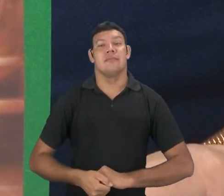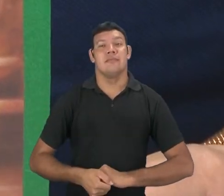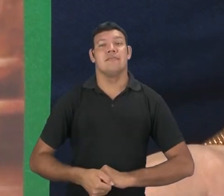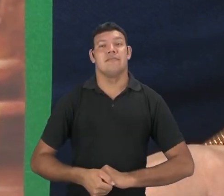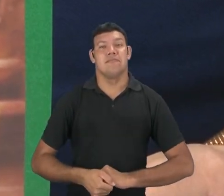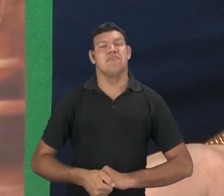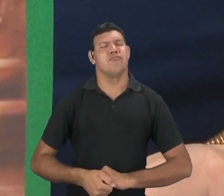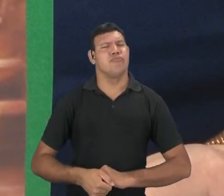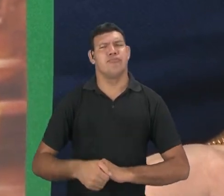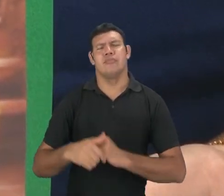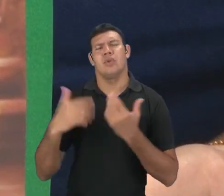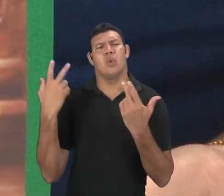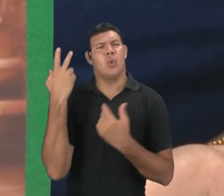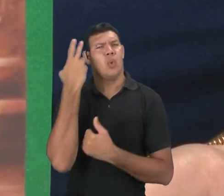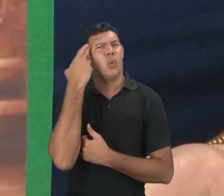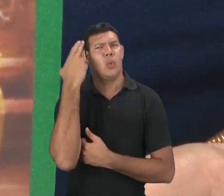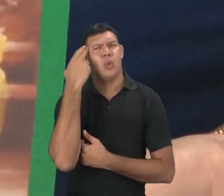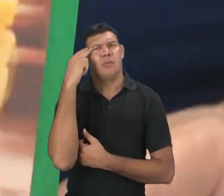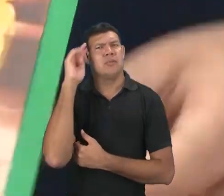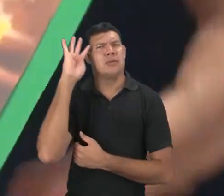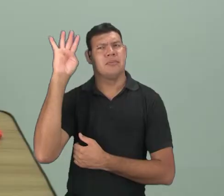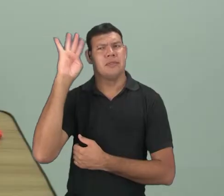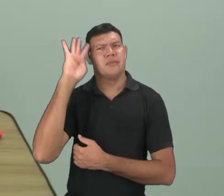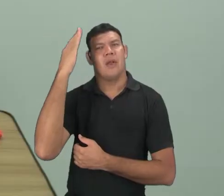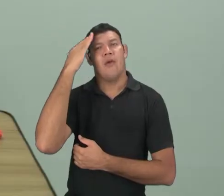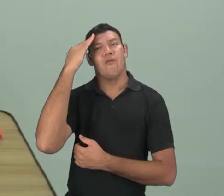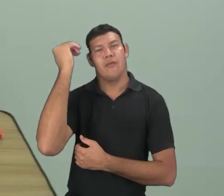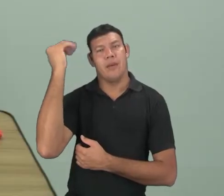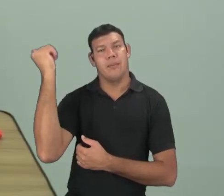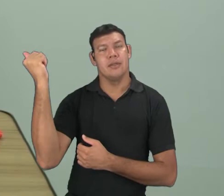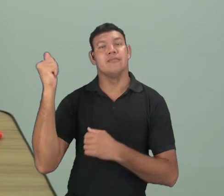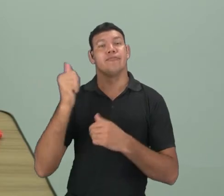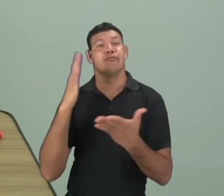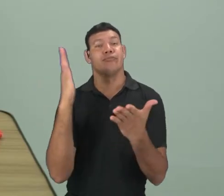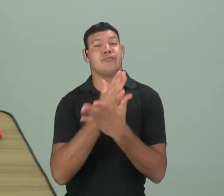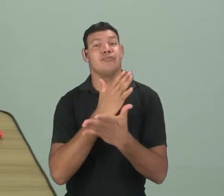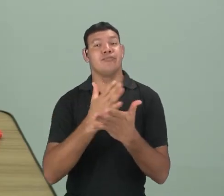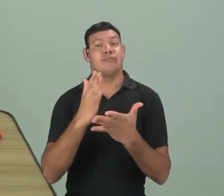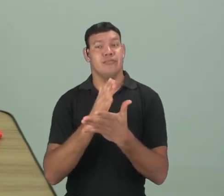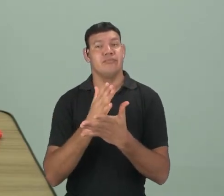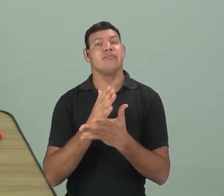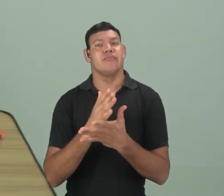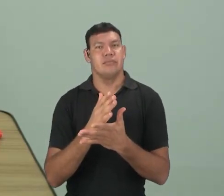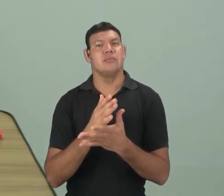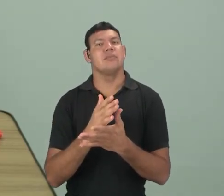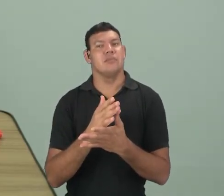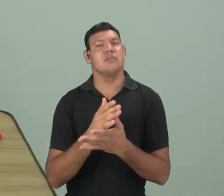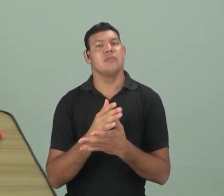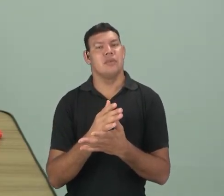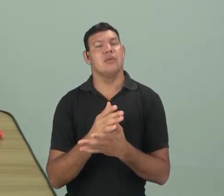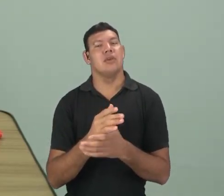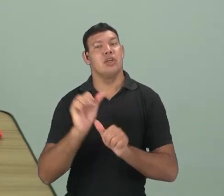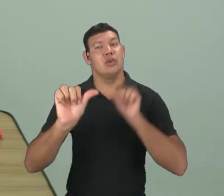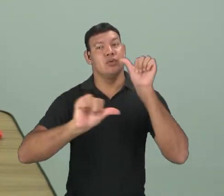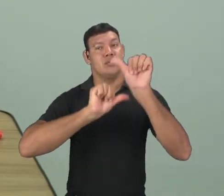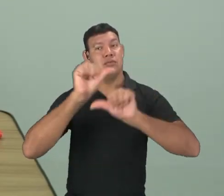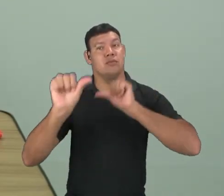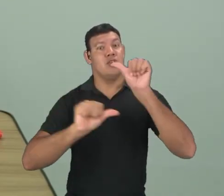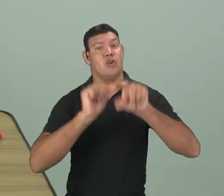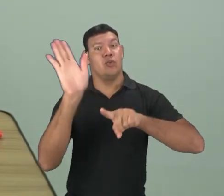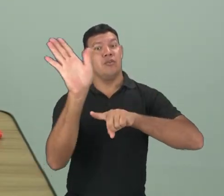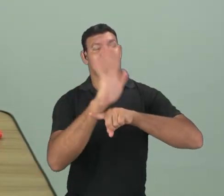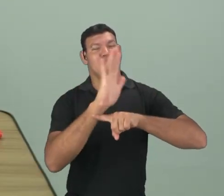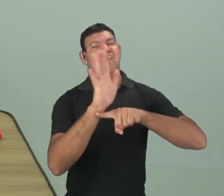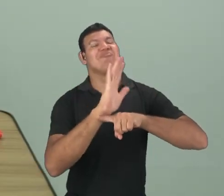Esse é um clássico, né? Muito conhecido, né? Alguns deles se tornaram filmes, né? Teve